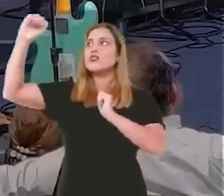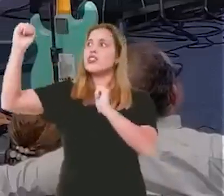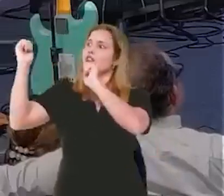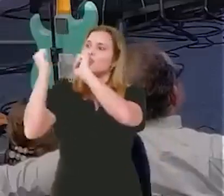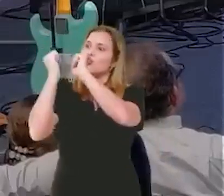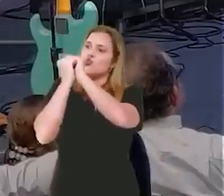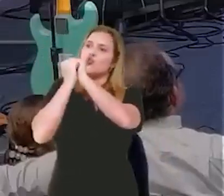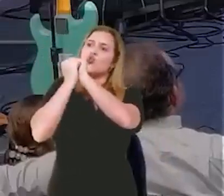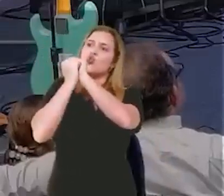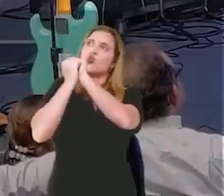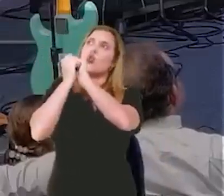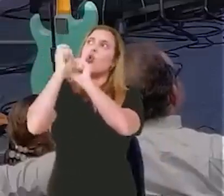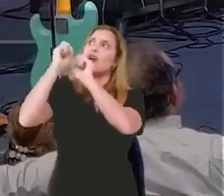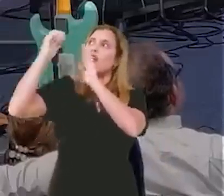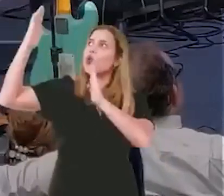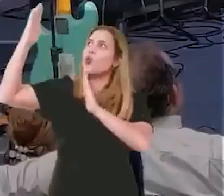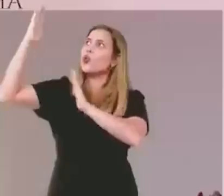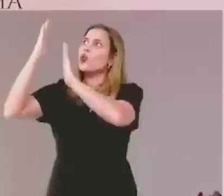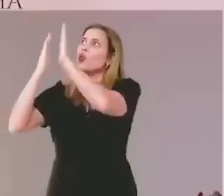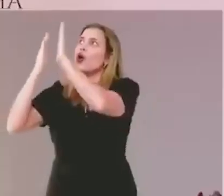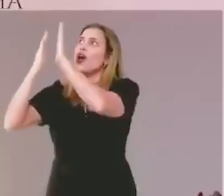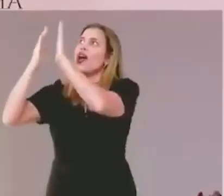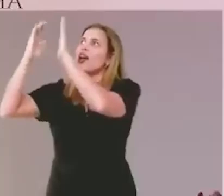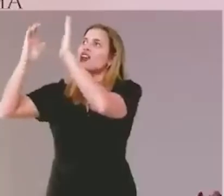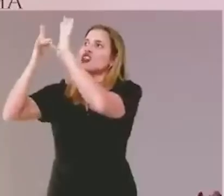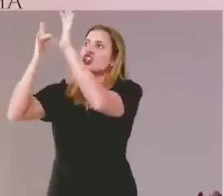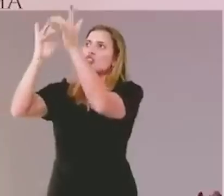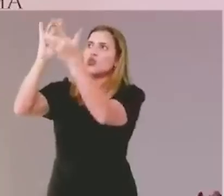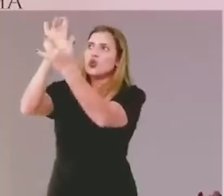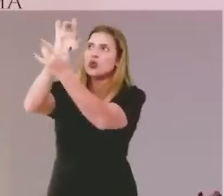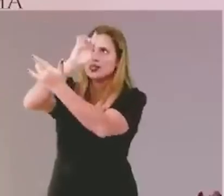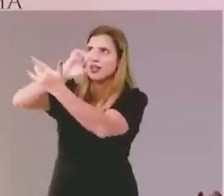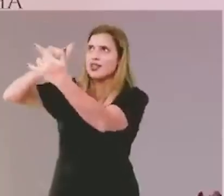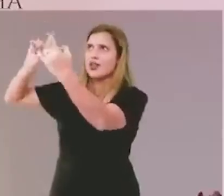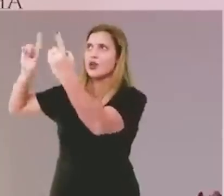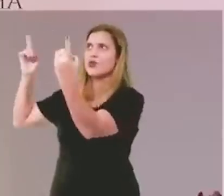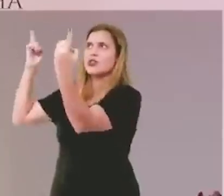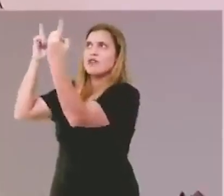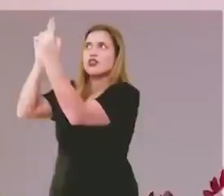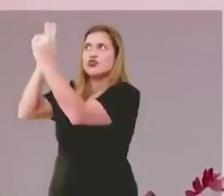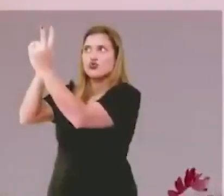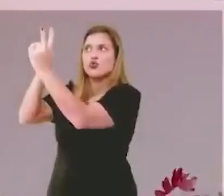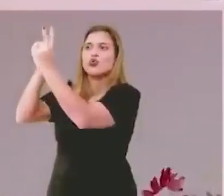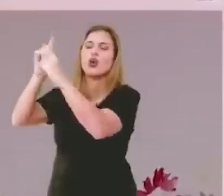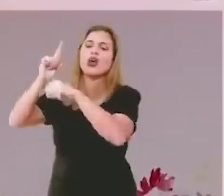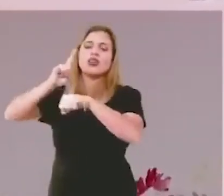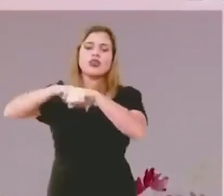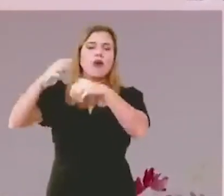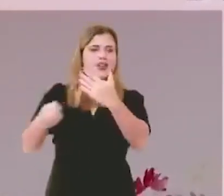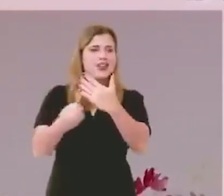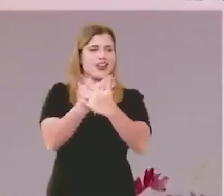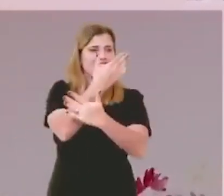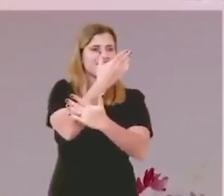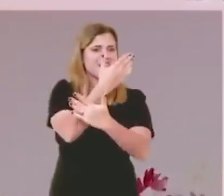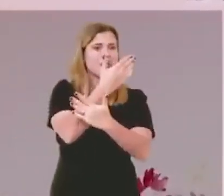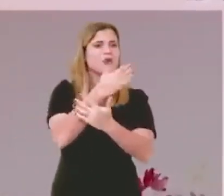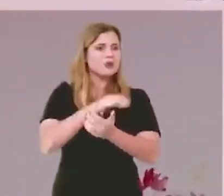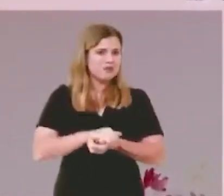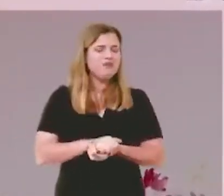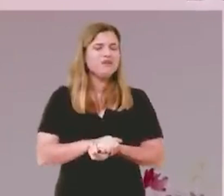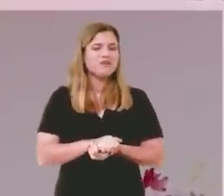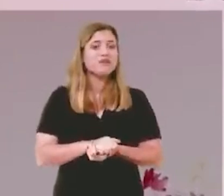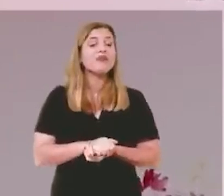estava face a face com Deus. Ora, se Deus é um ser pessoal, e Deus é, e se o Verbo estava face a face com